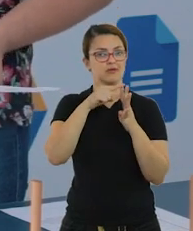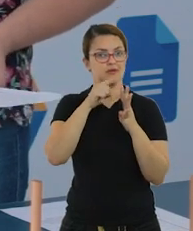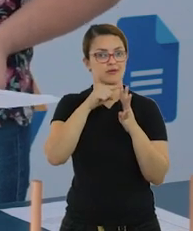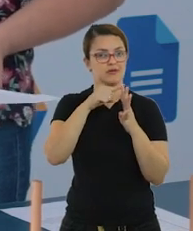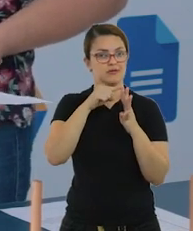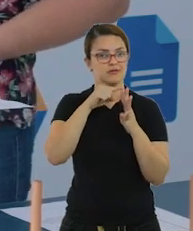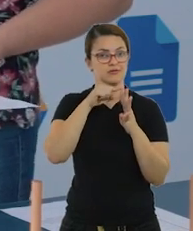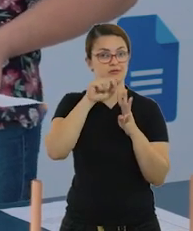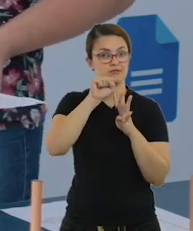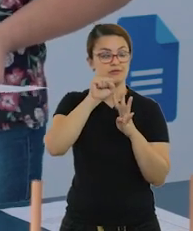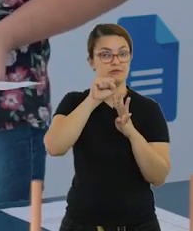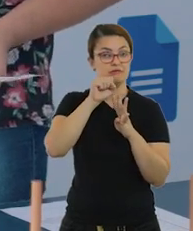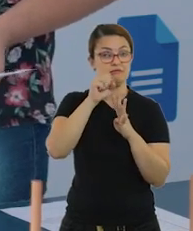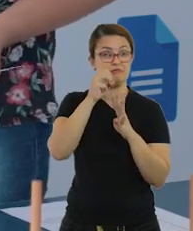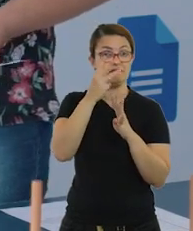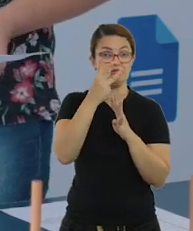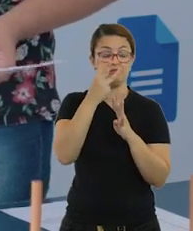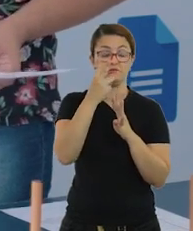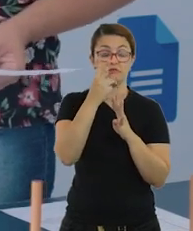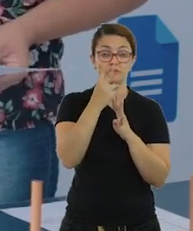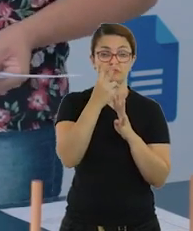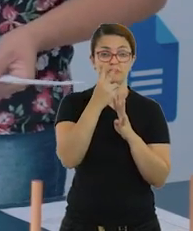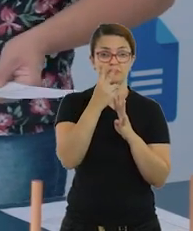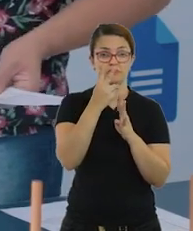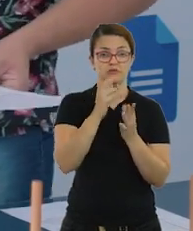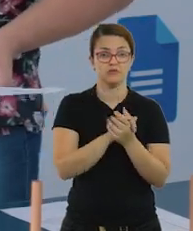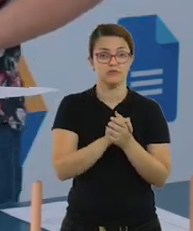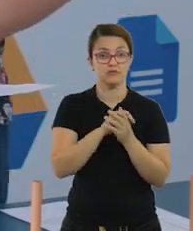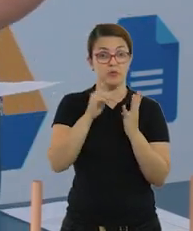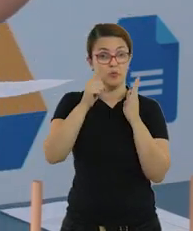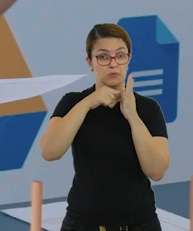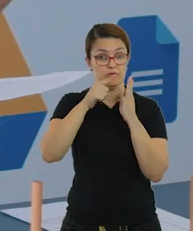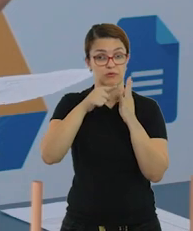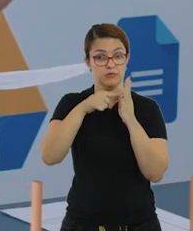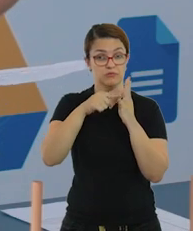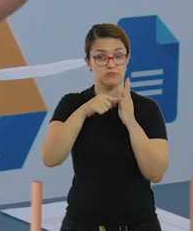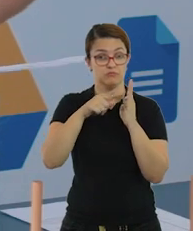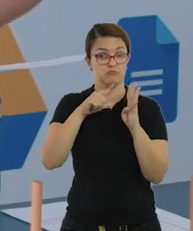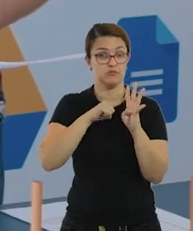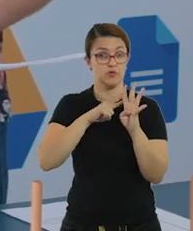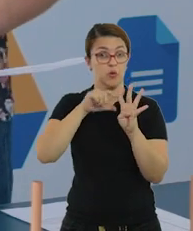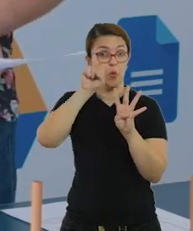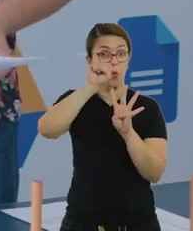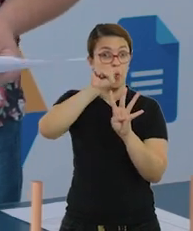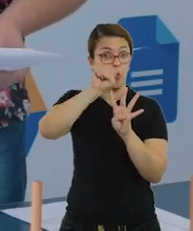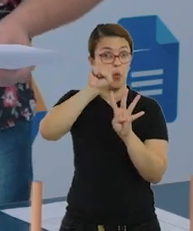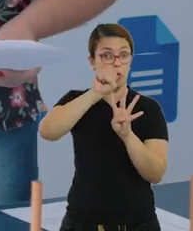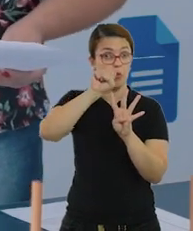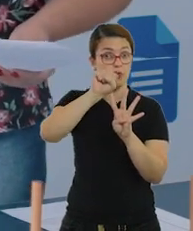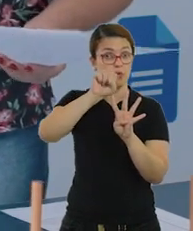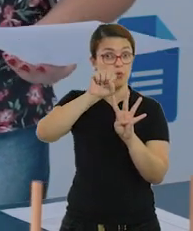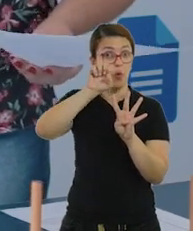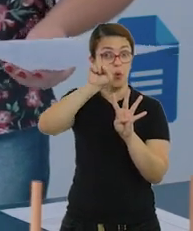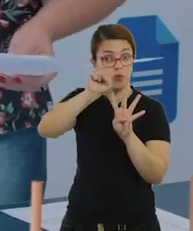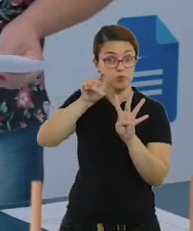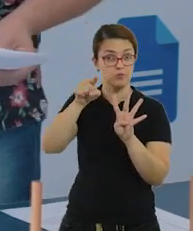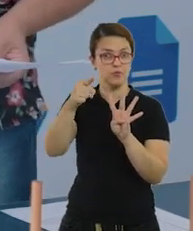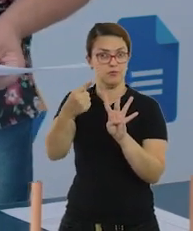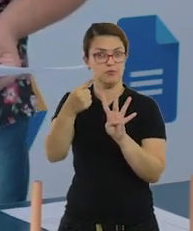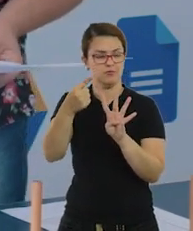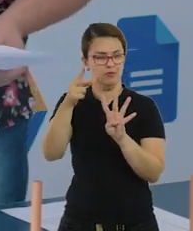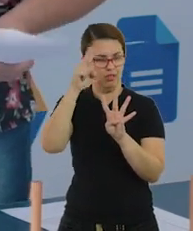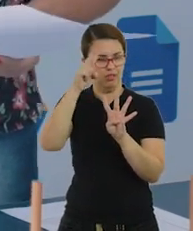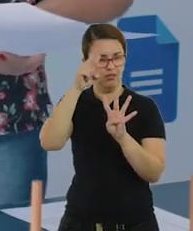de milhar e 32 unidades? Então veja, eu tenho 8 unidades de milhar, então eu já sei que eu vou ter ali